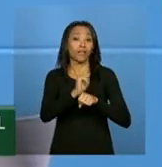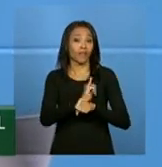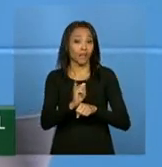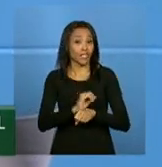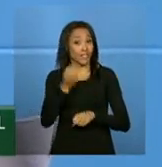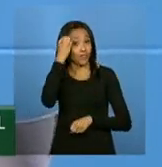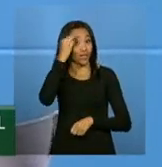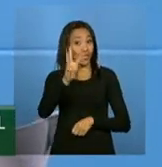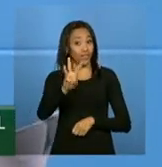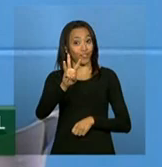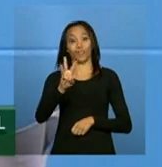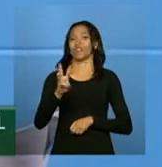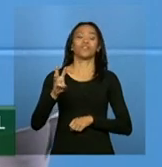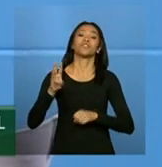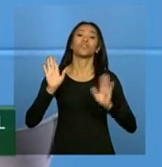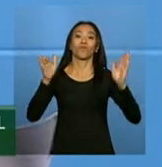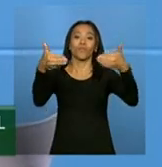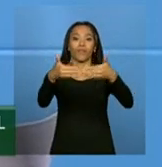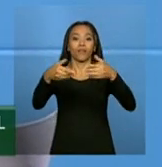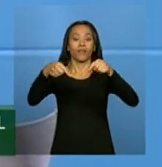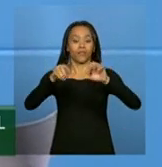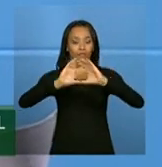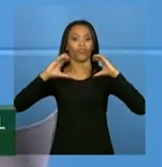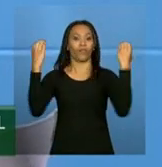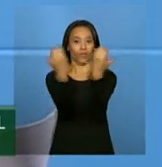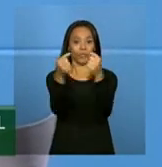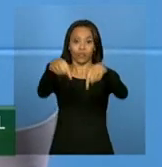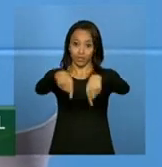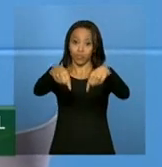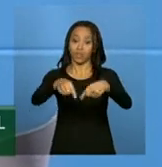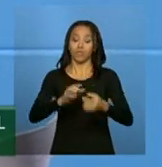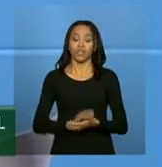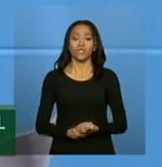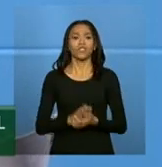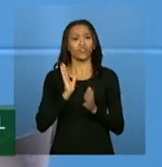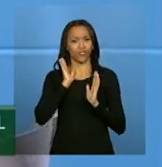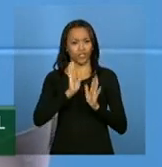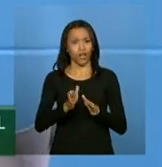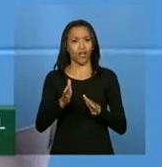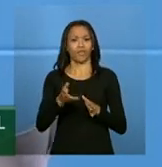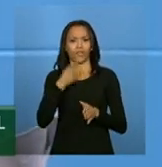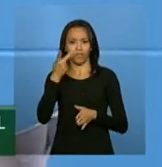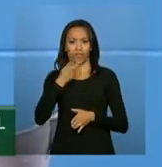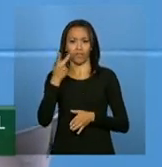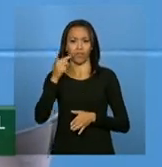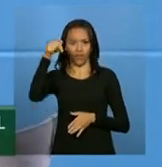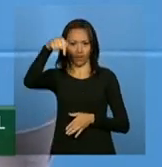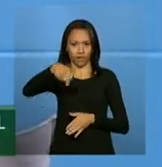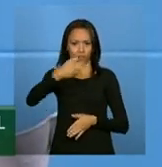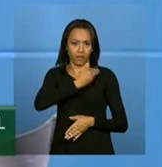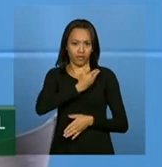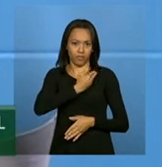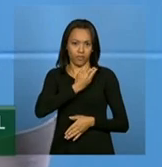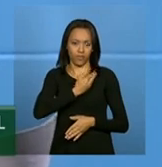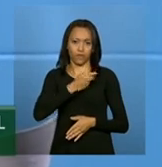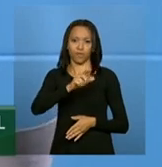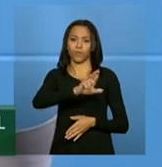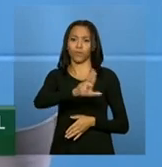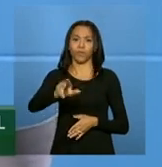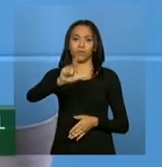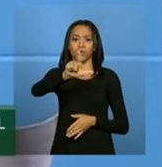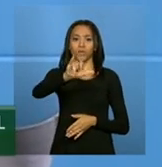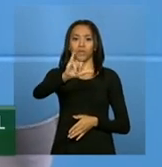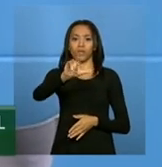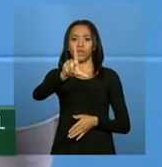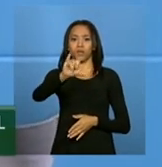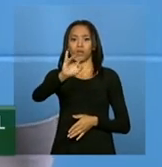de trabalho. Ia citar também, mas já foi citada pela colega ministra Liliane, as